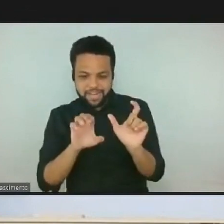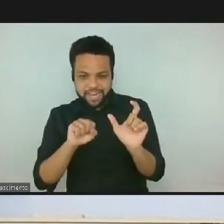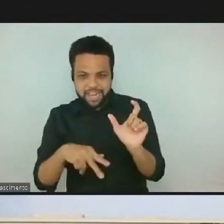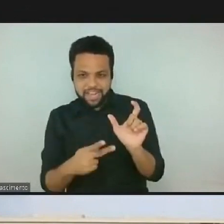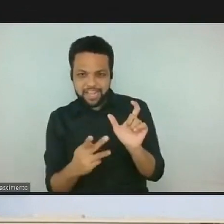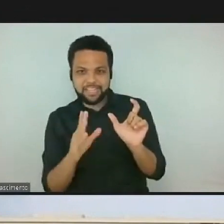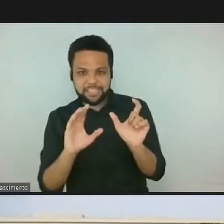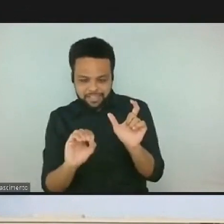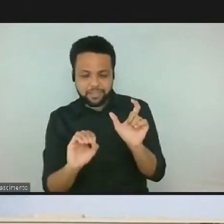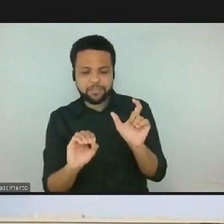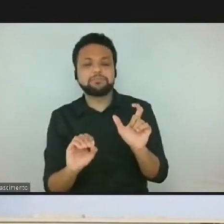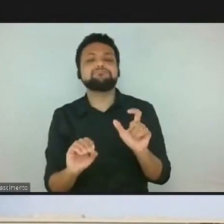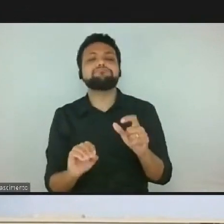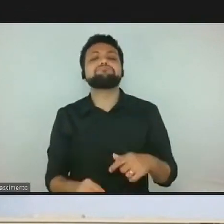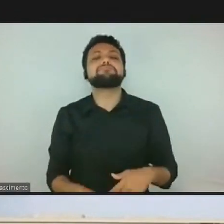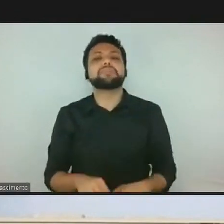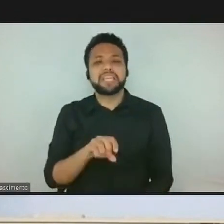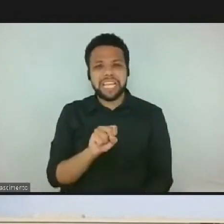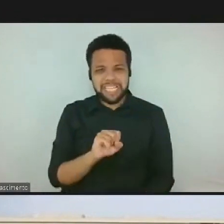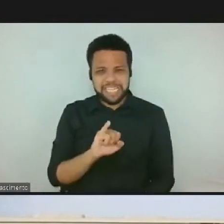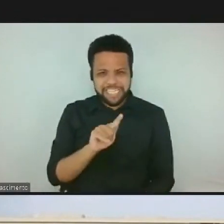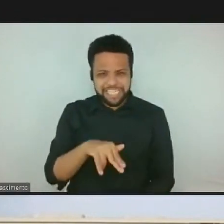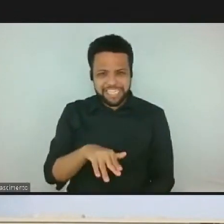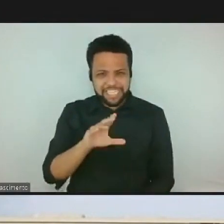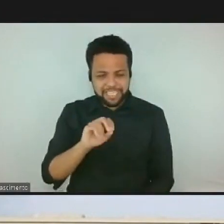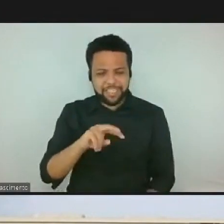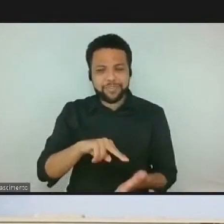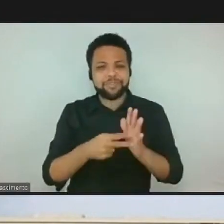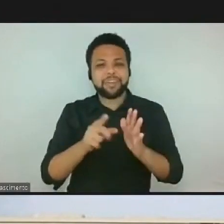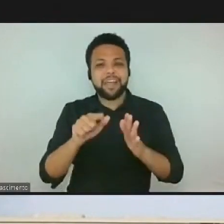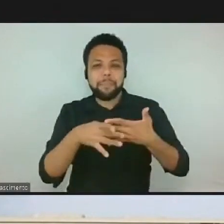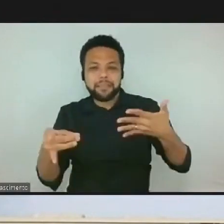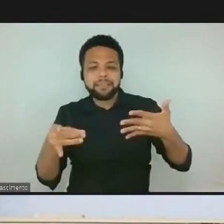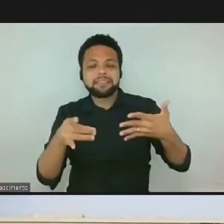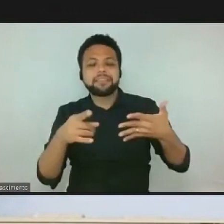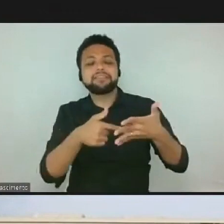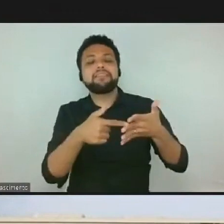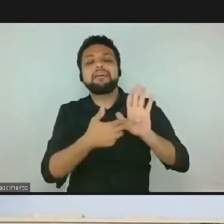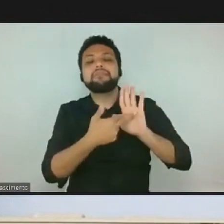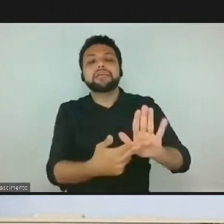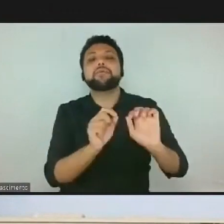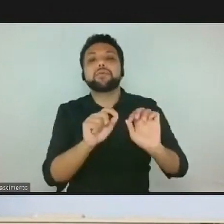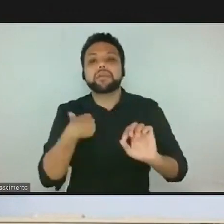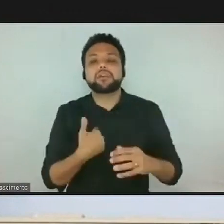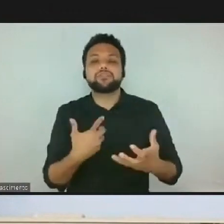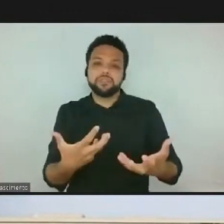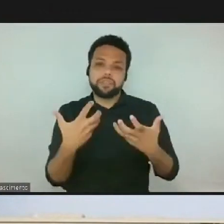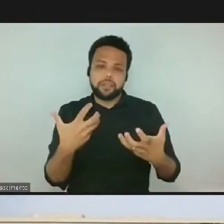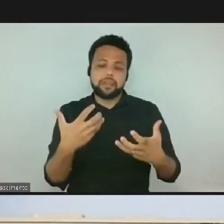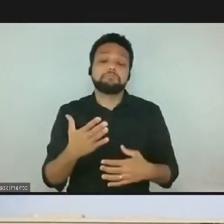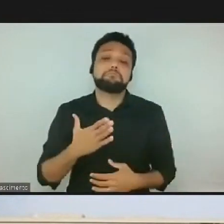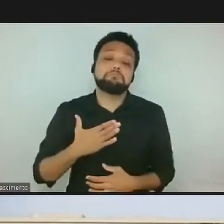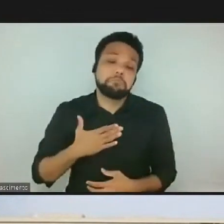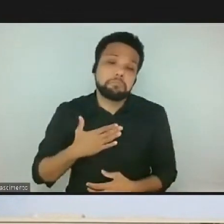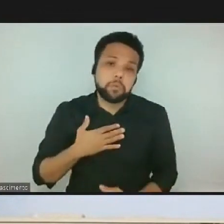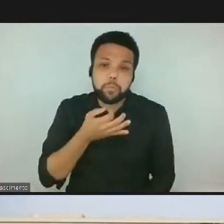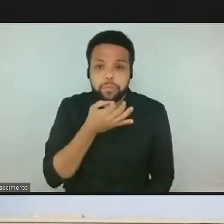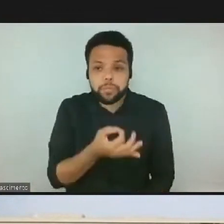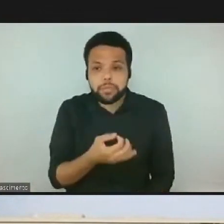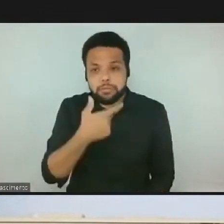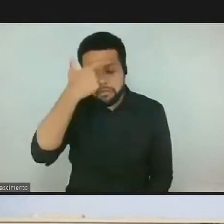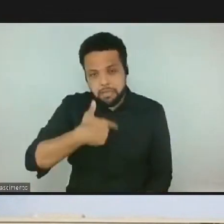da representação daquilo que a gente quer. Então, para mim, que sou um